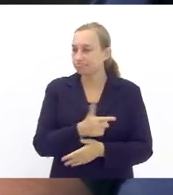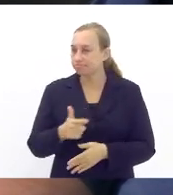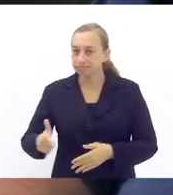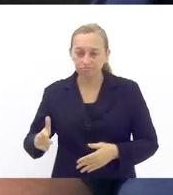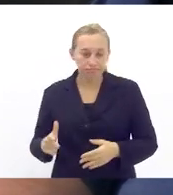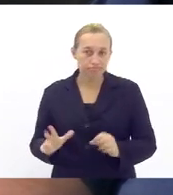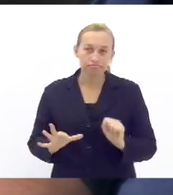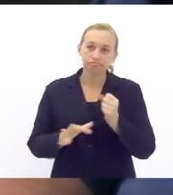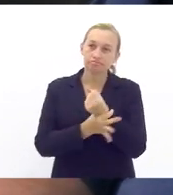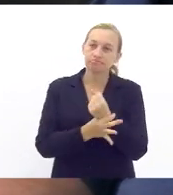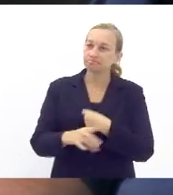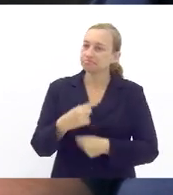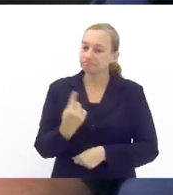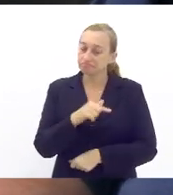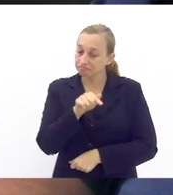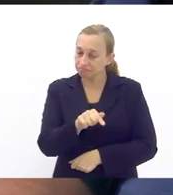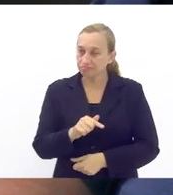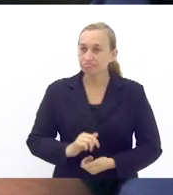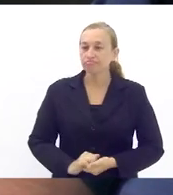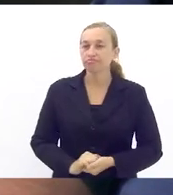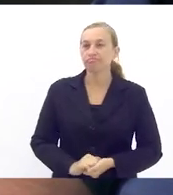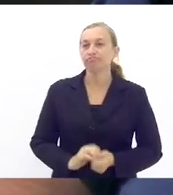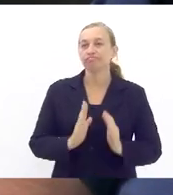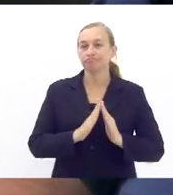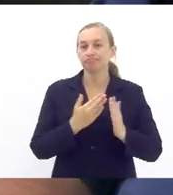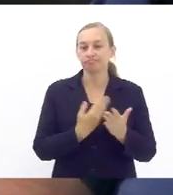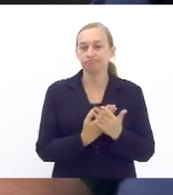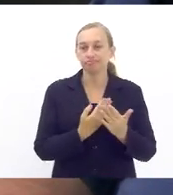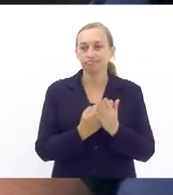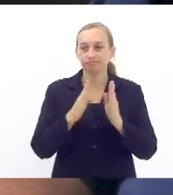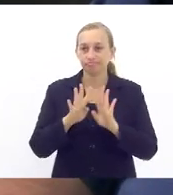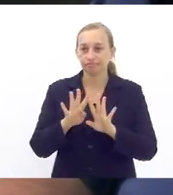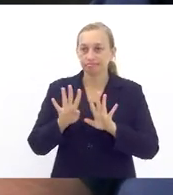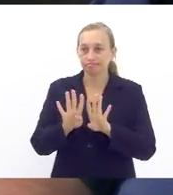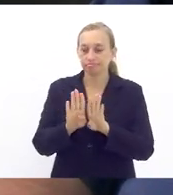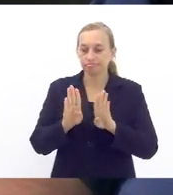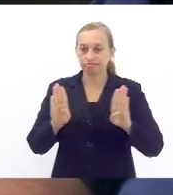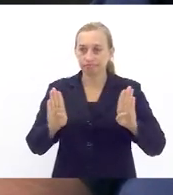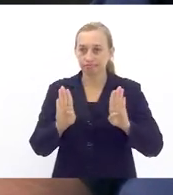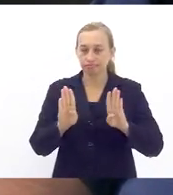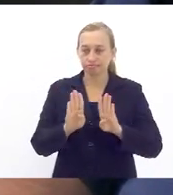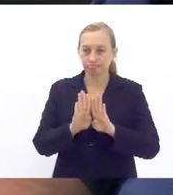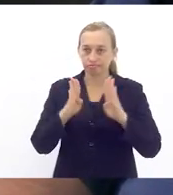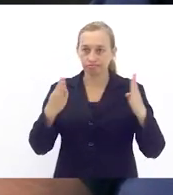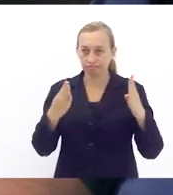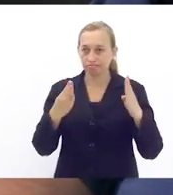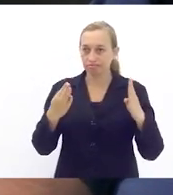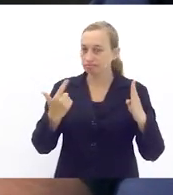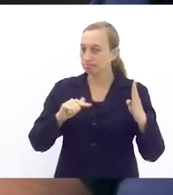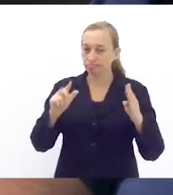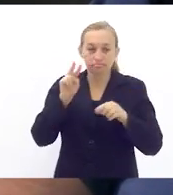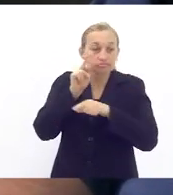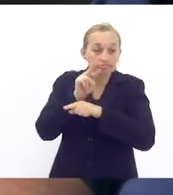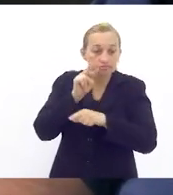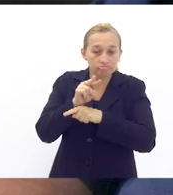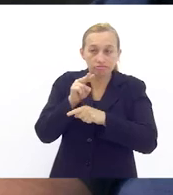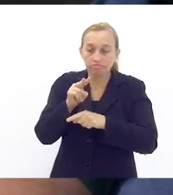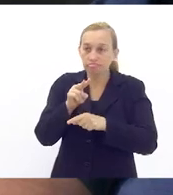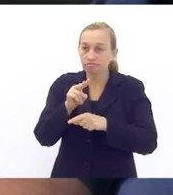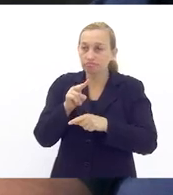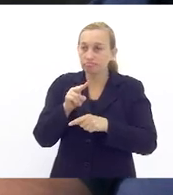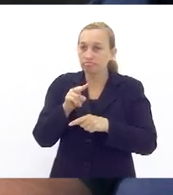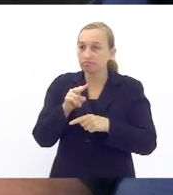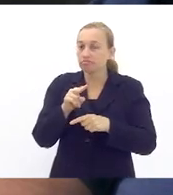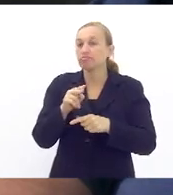segurança para gente ali é a escola tem um portão que enfim se você não tem um vigia se você não tem uma pessoa qualquer pessoa